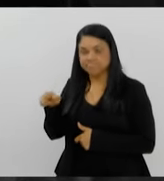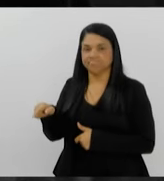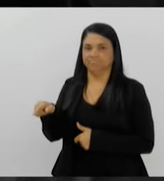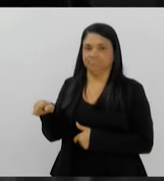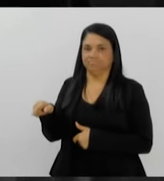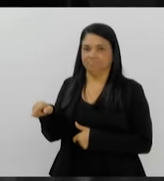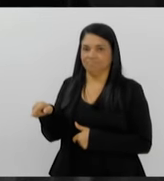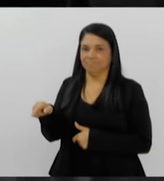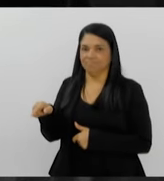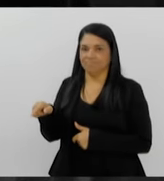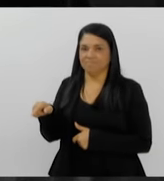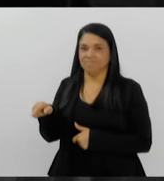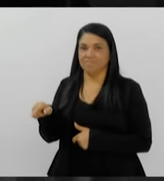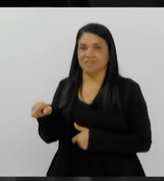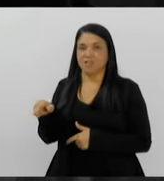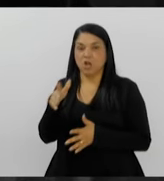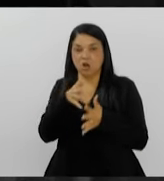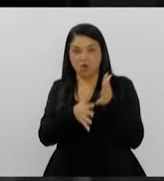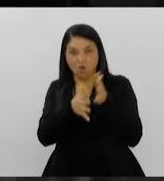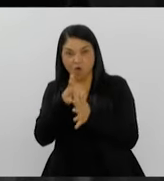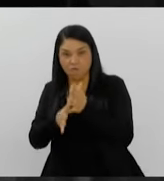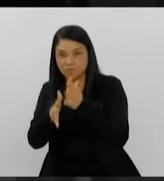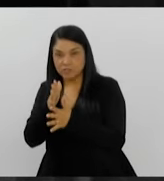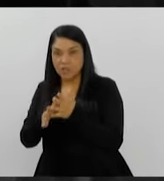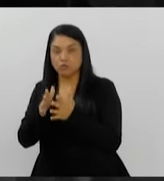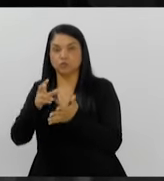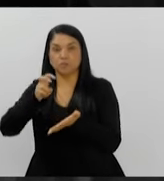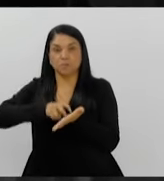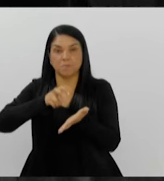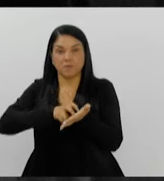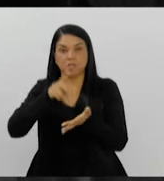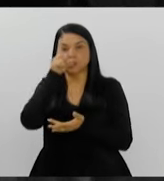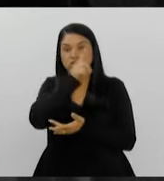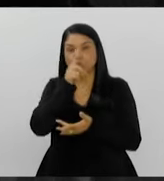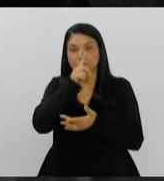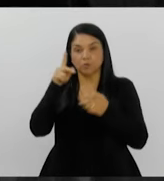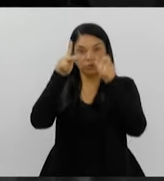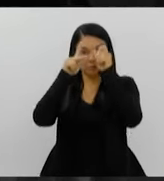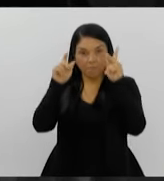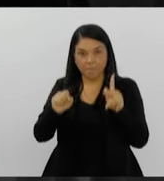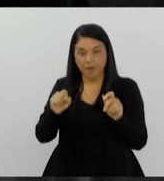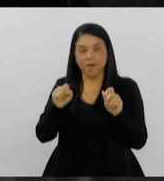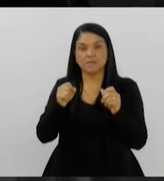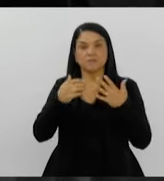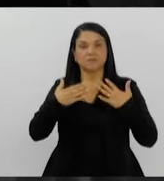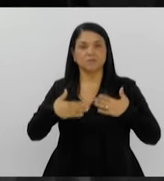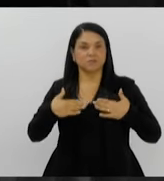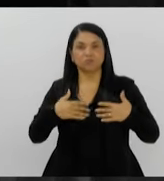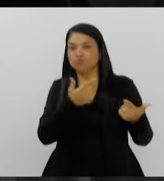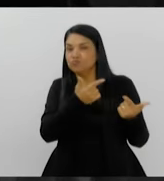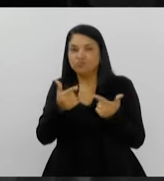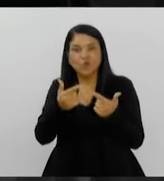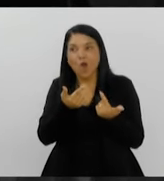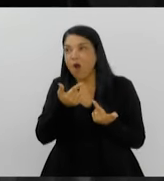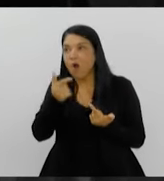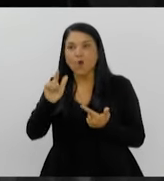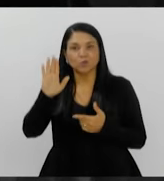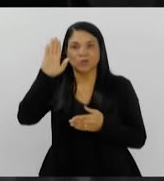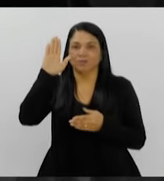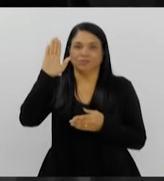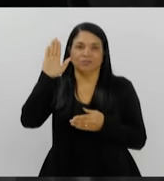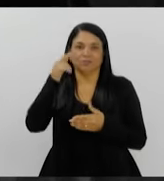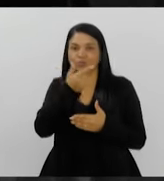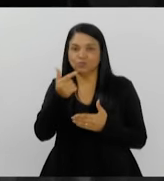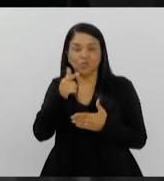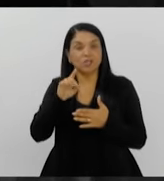clima todo o contexto de uma manhã de Domingo de paz e tranquilidade onde não havia nenhum outro candidato a não ser os apoiadores